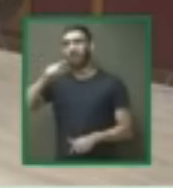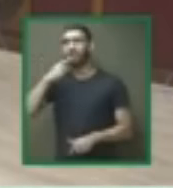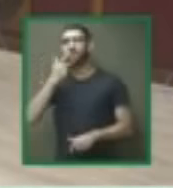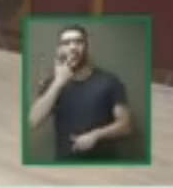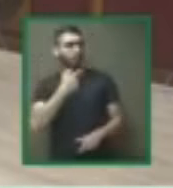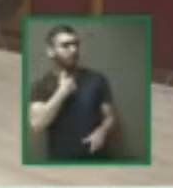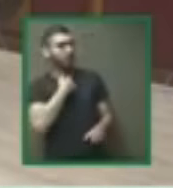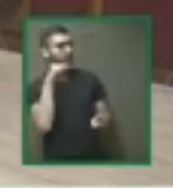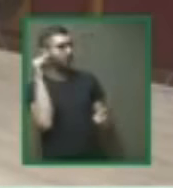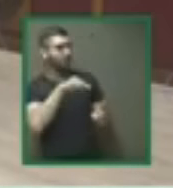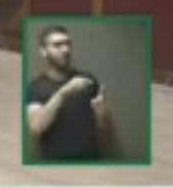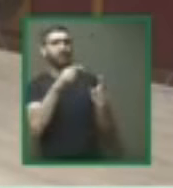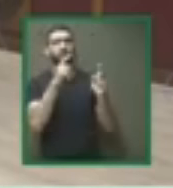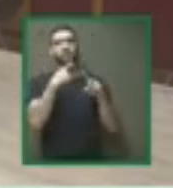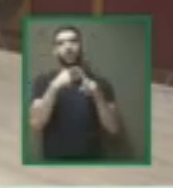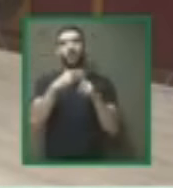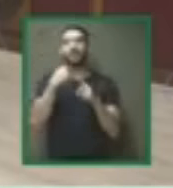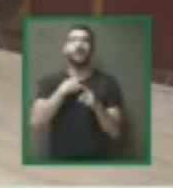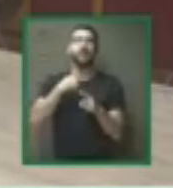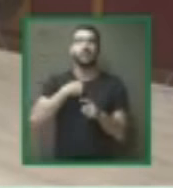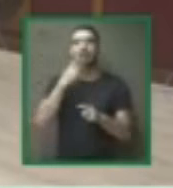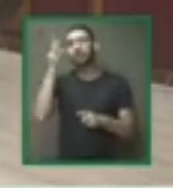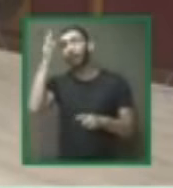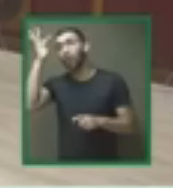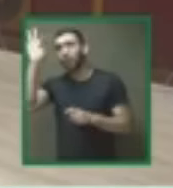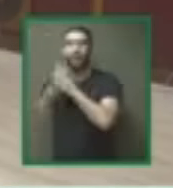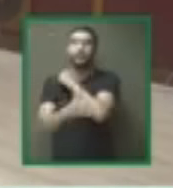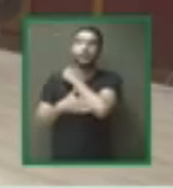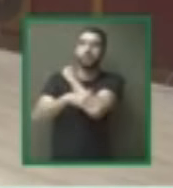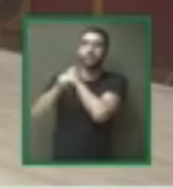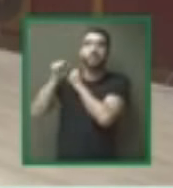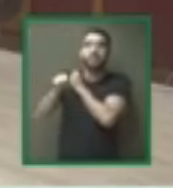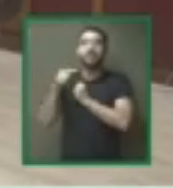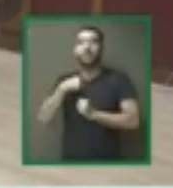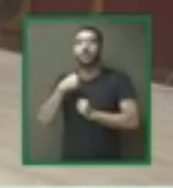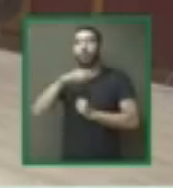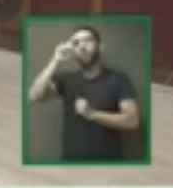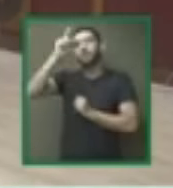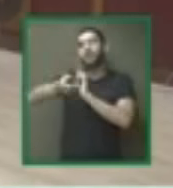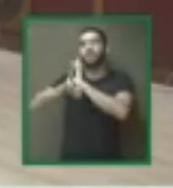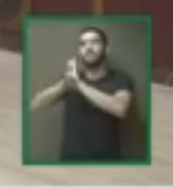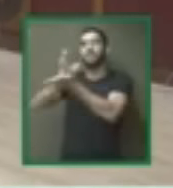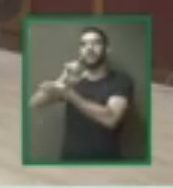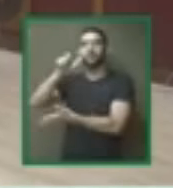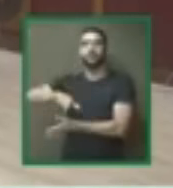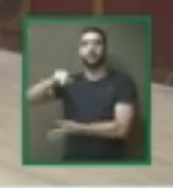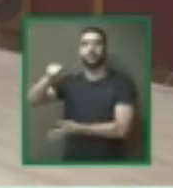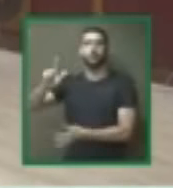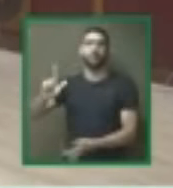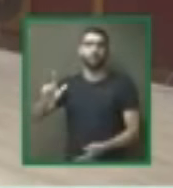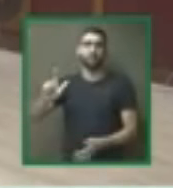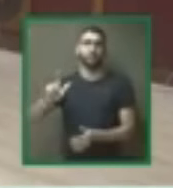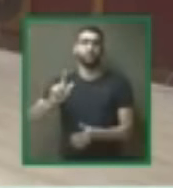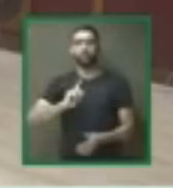apontou, dizendo que porque eu teria supostamente ciúmes dele, eu teria mandado assassinar